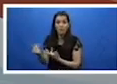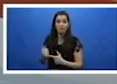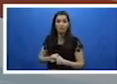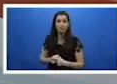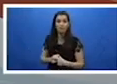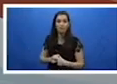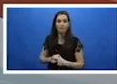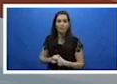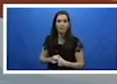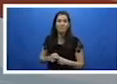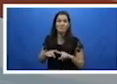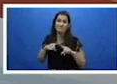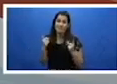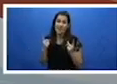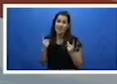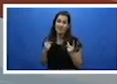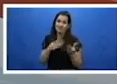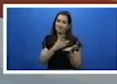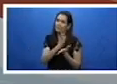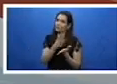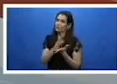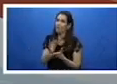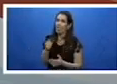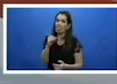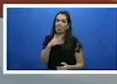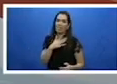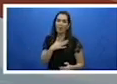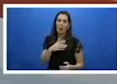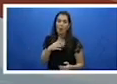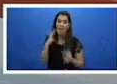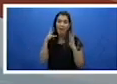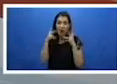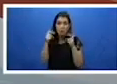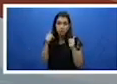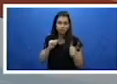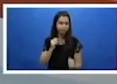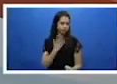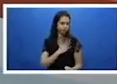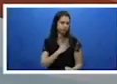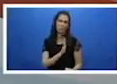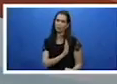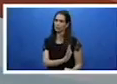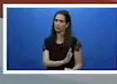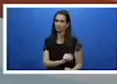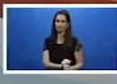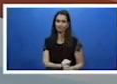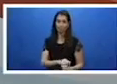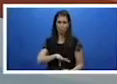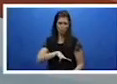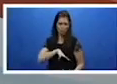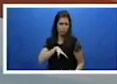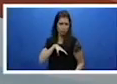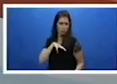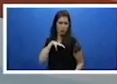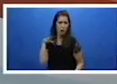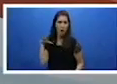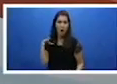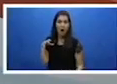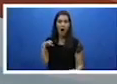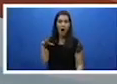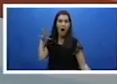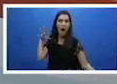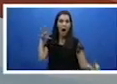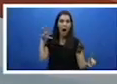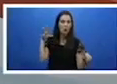Essa divisão não agradou o leão, que, irado, devorou